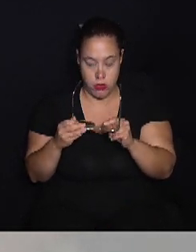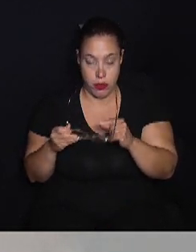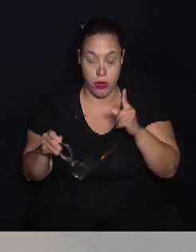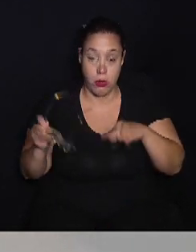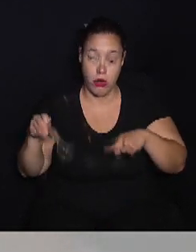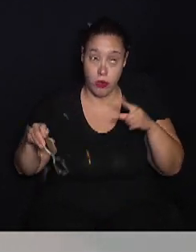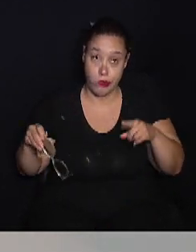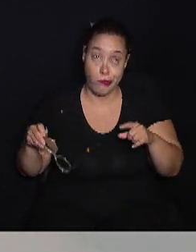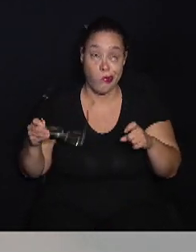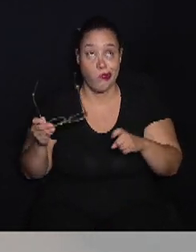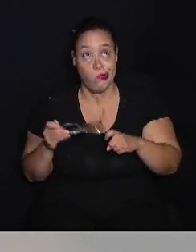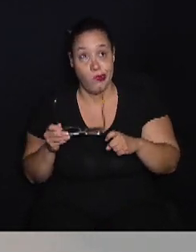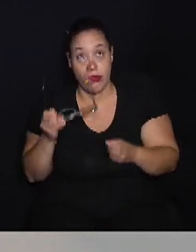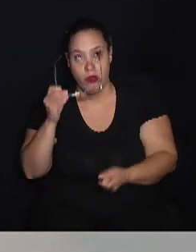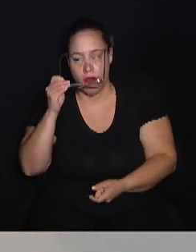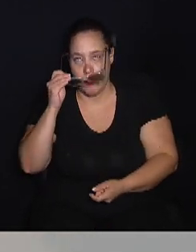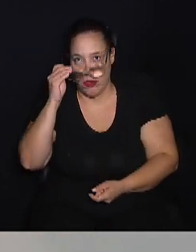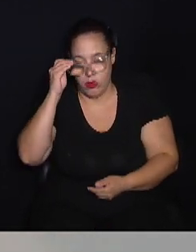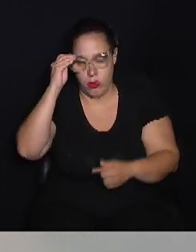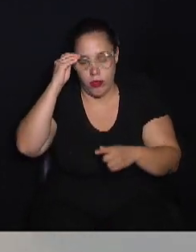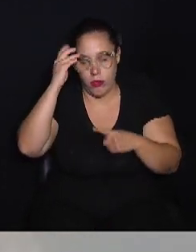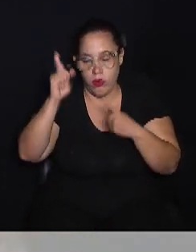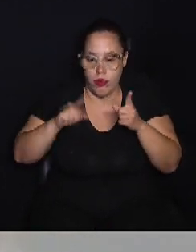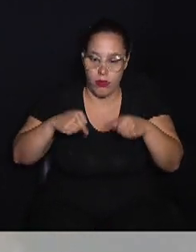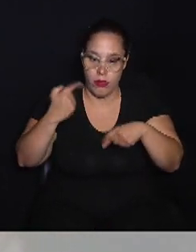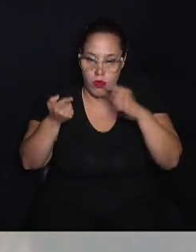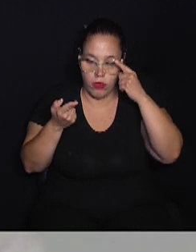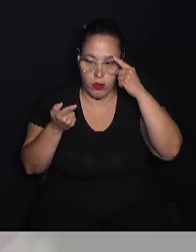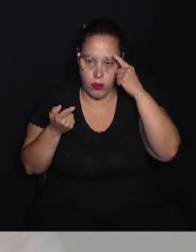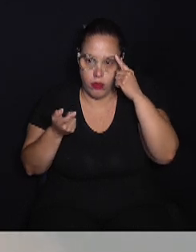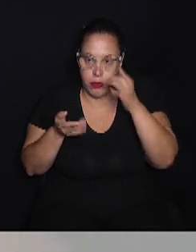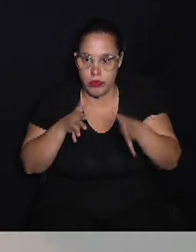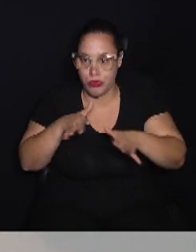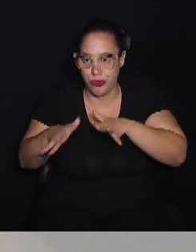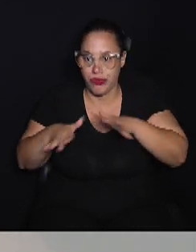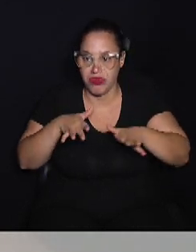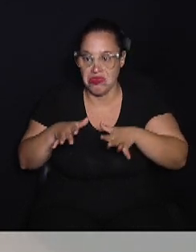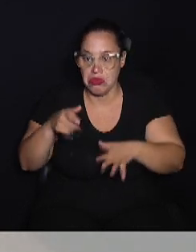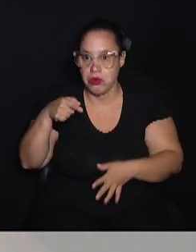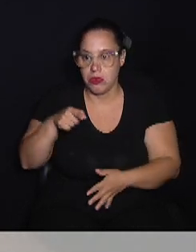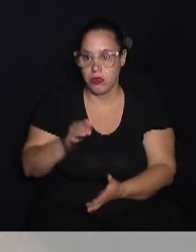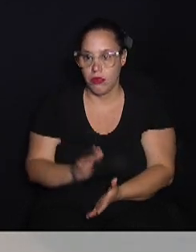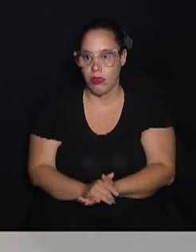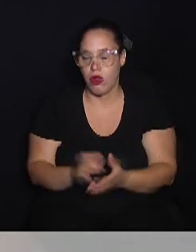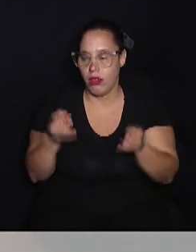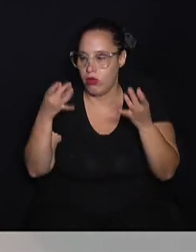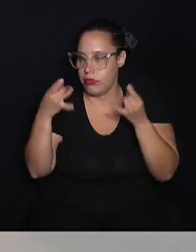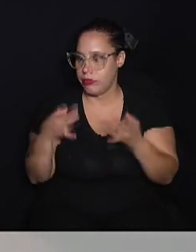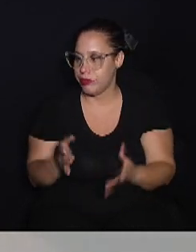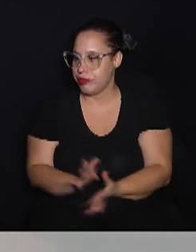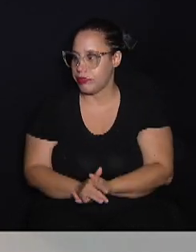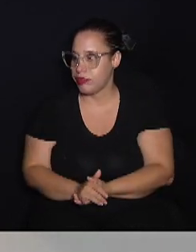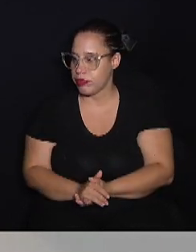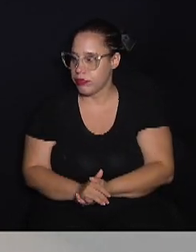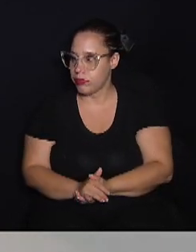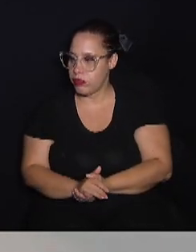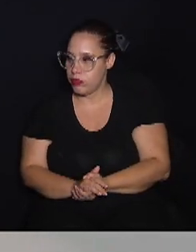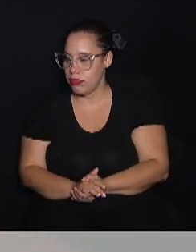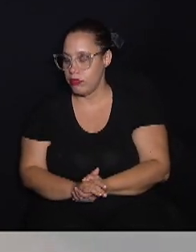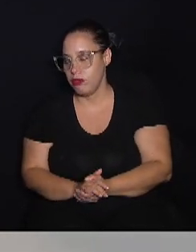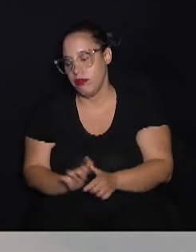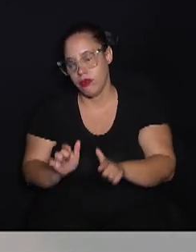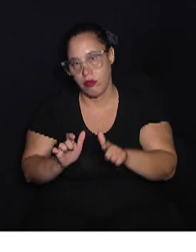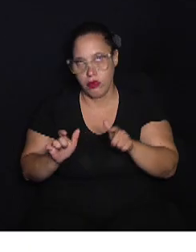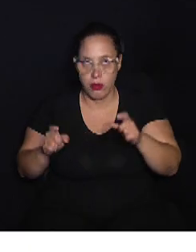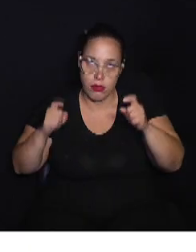gente pode apresentar vai de acordo com a desregulação daquele eixo em específico A grande